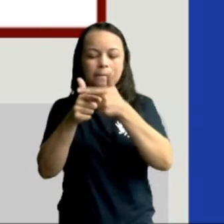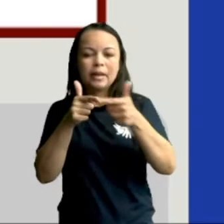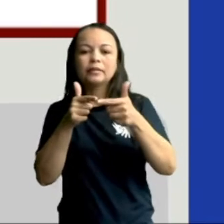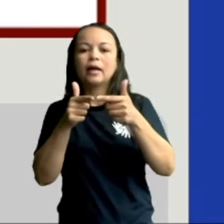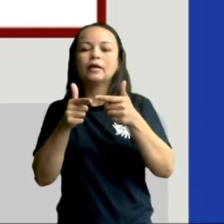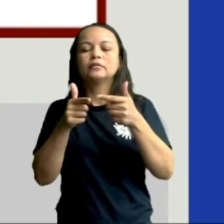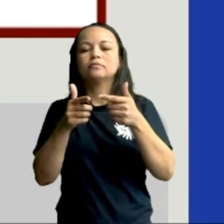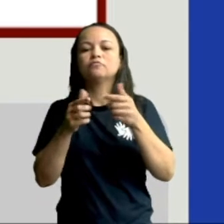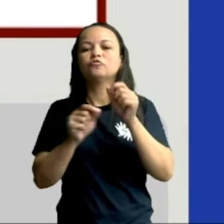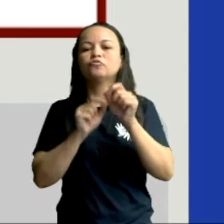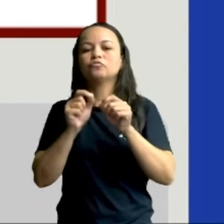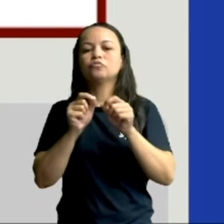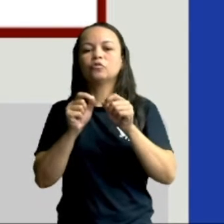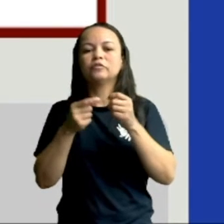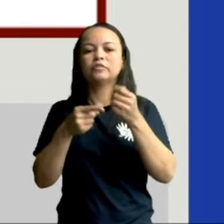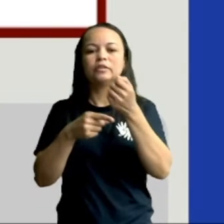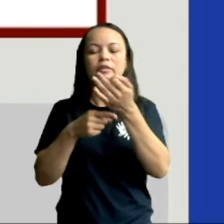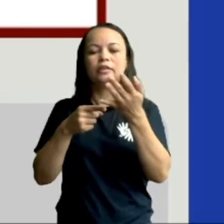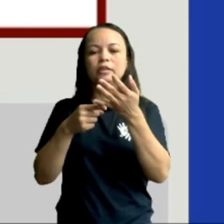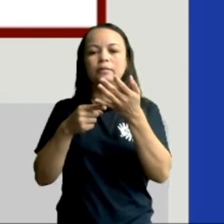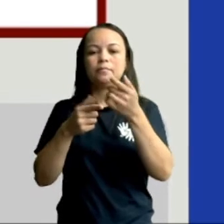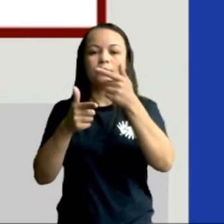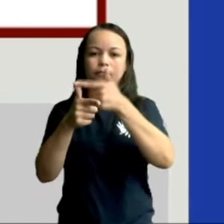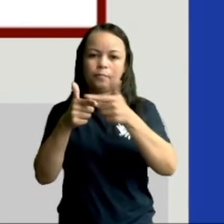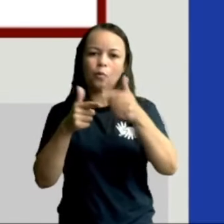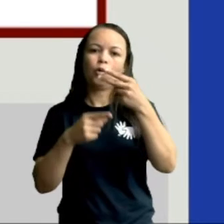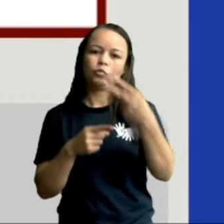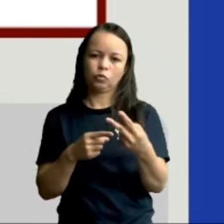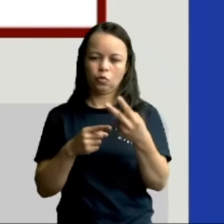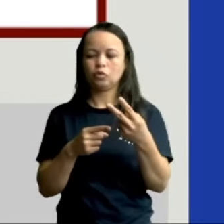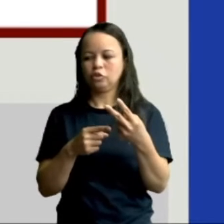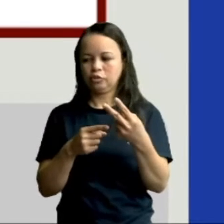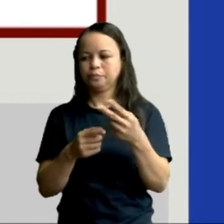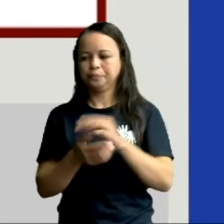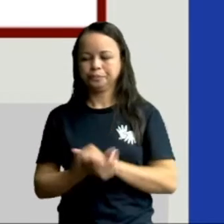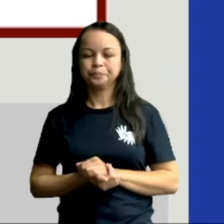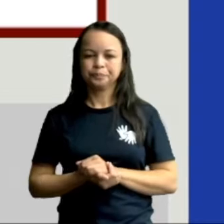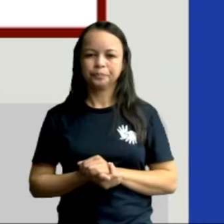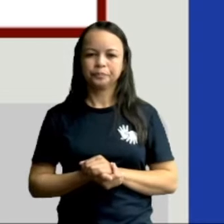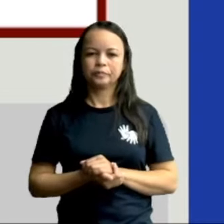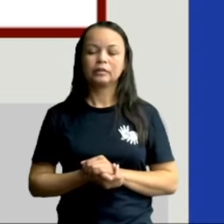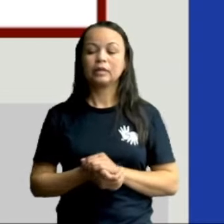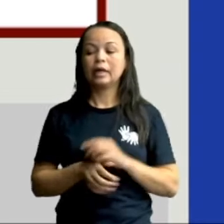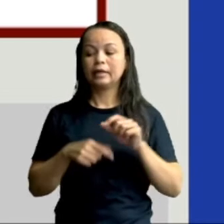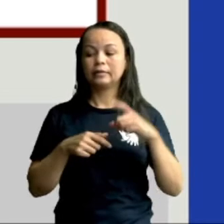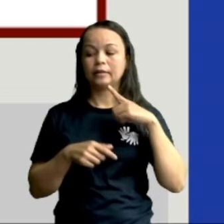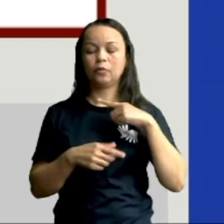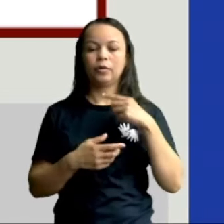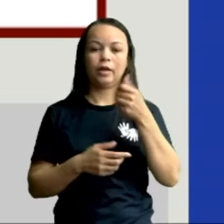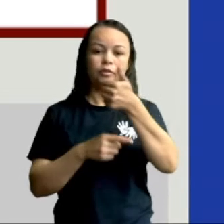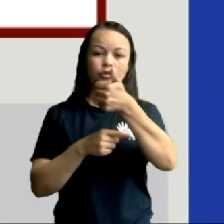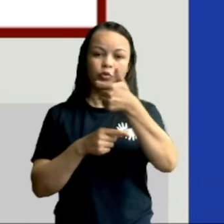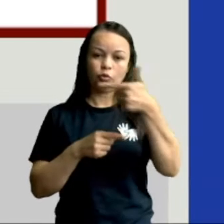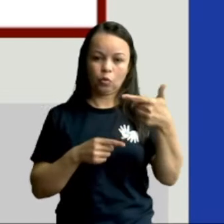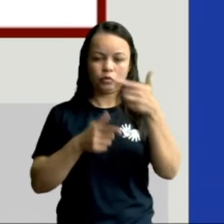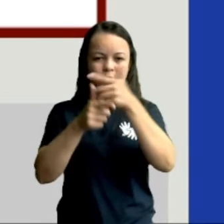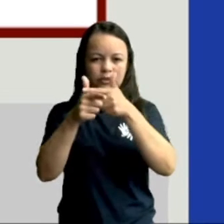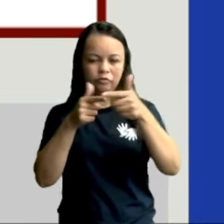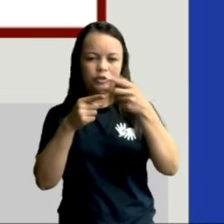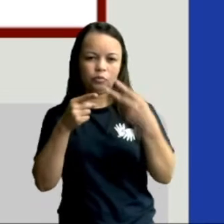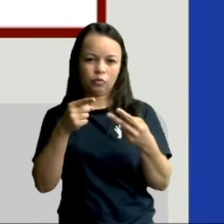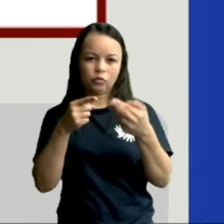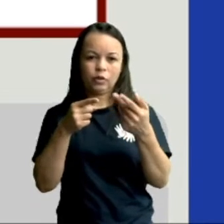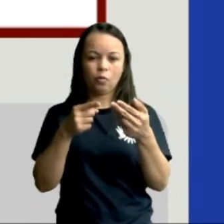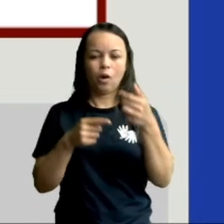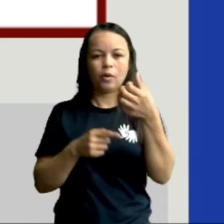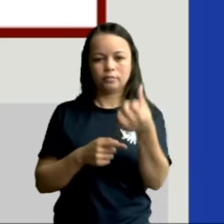por 2. Então, para achar a metade, divide-se o número por 2. E aí a gente tem o quê? 12 dividido por 2, 6.